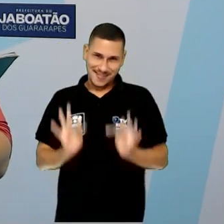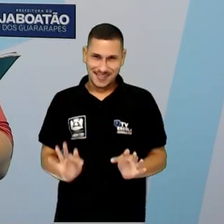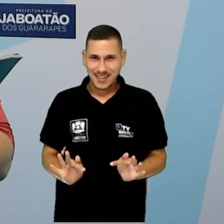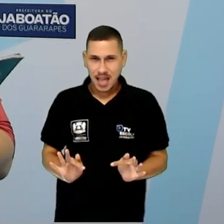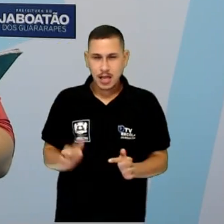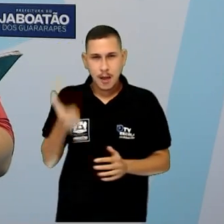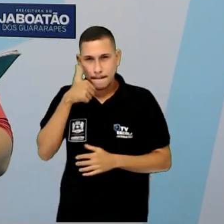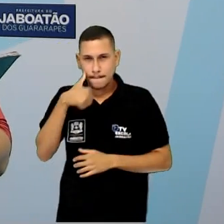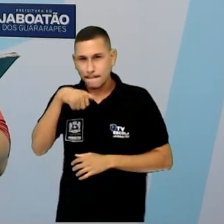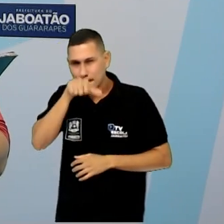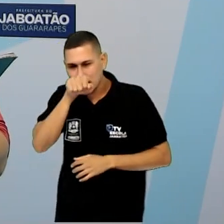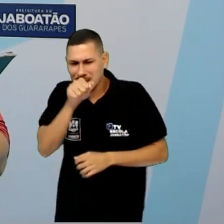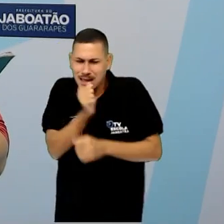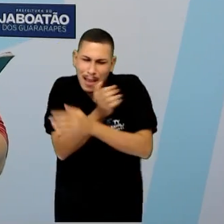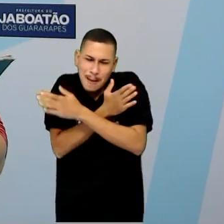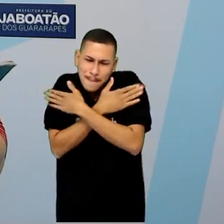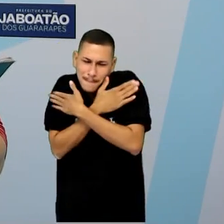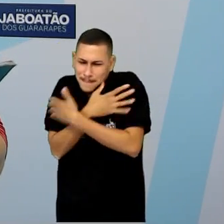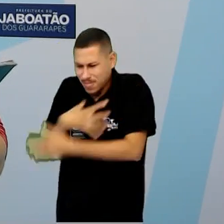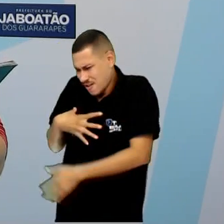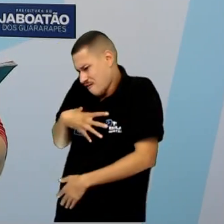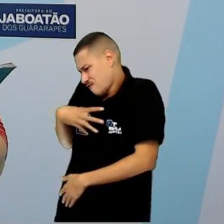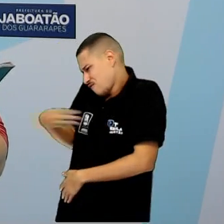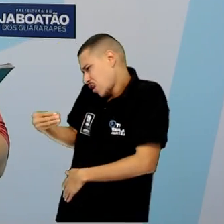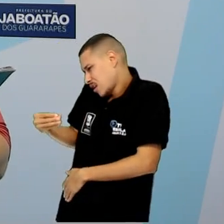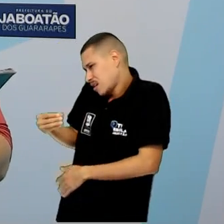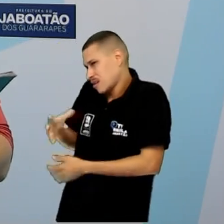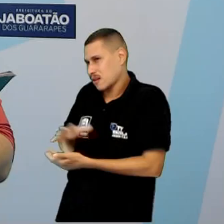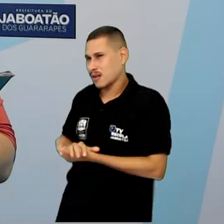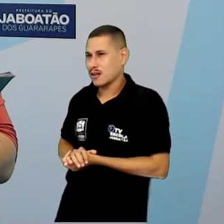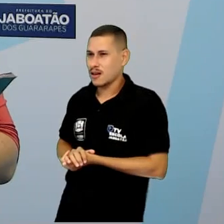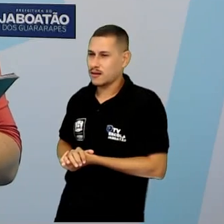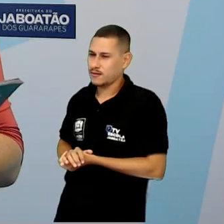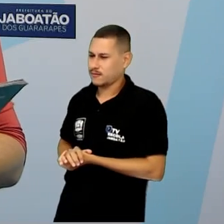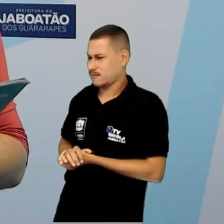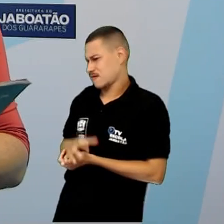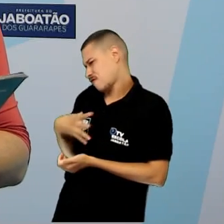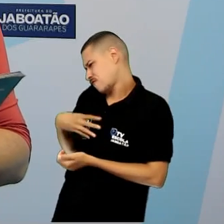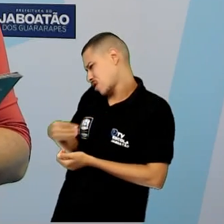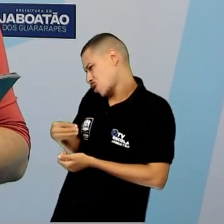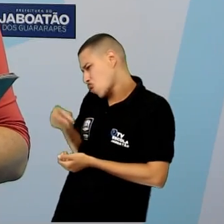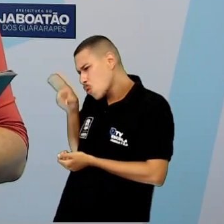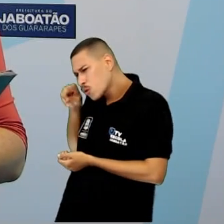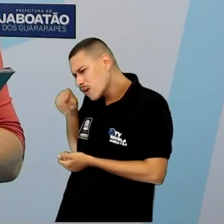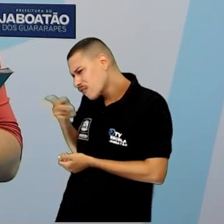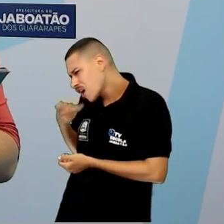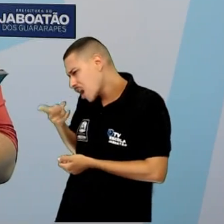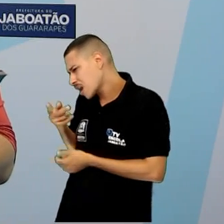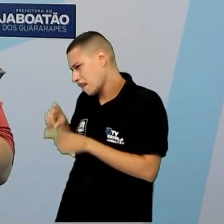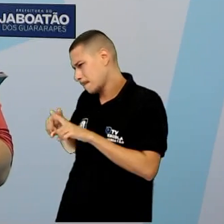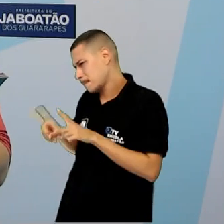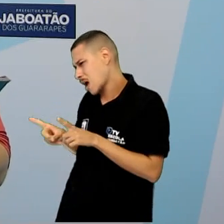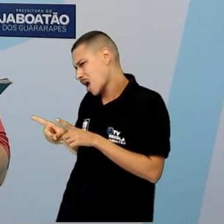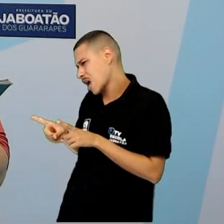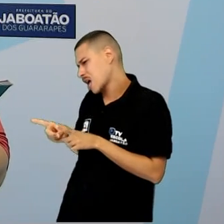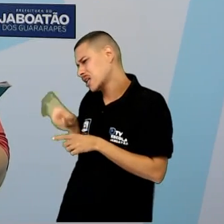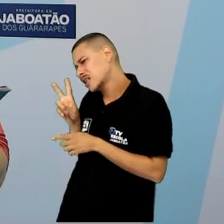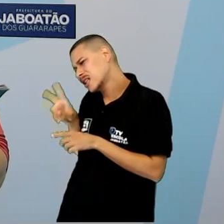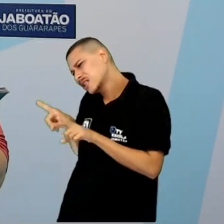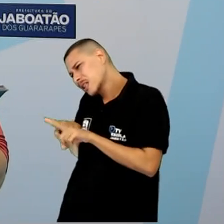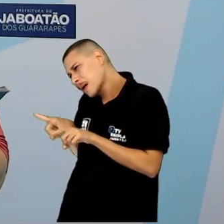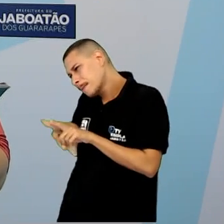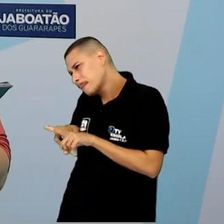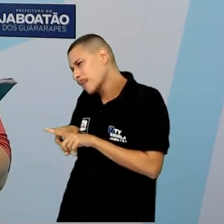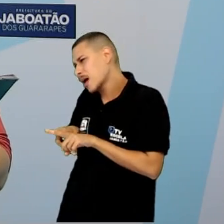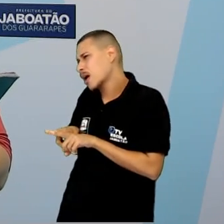mãe gralha abraçou a filha com afeto e segredou: Filha, nunca falei, mas também guardo bem guardado